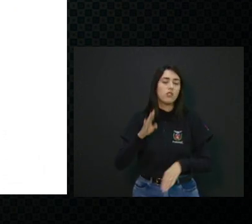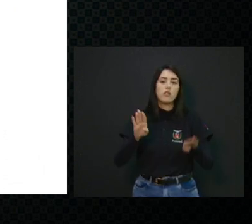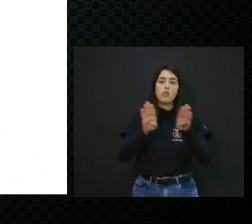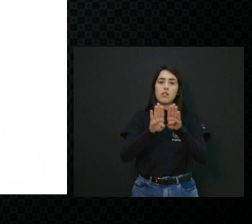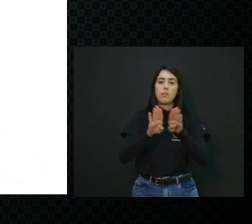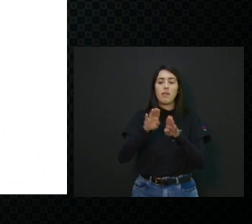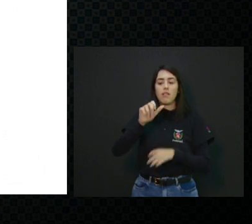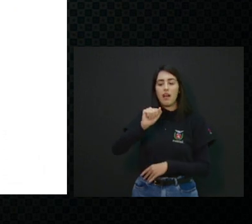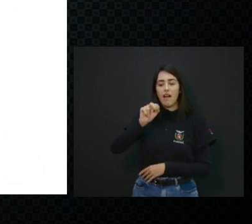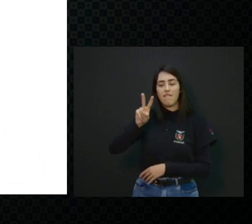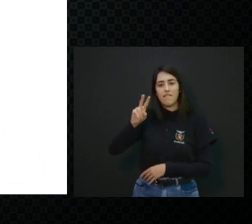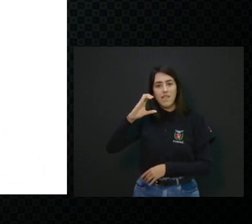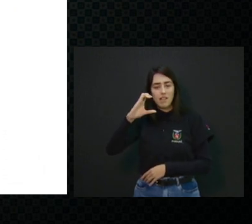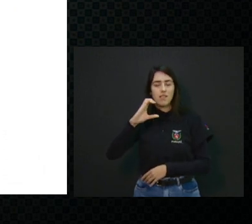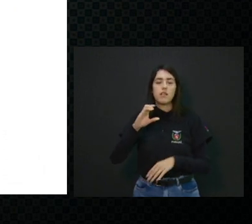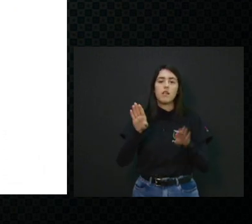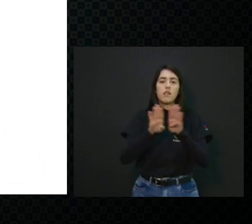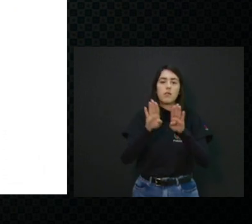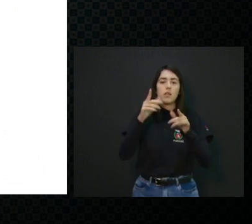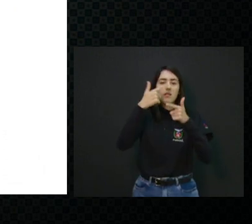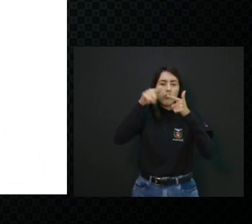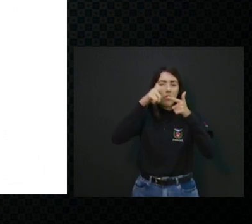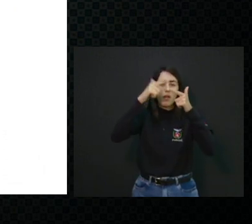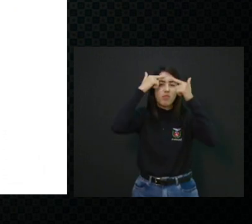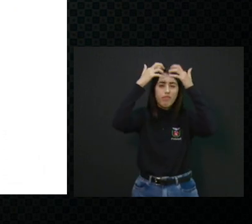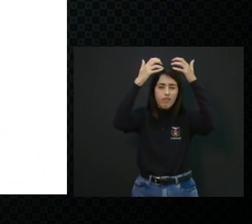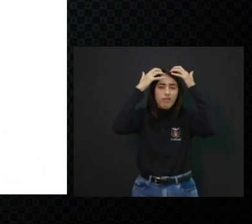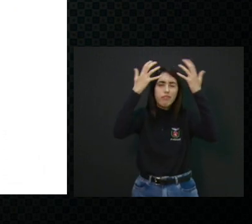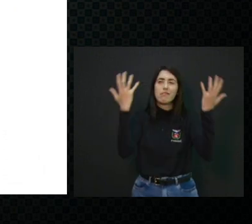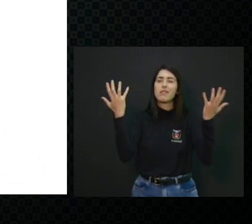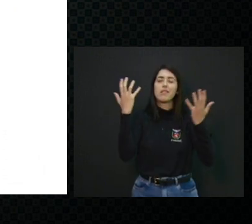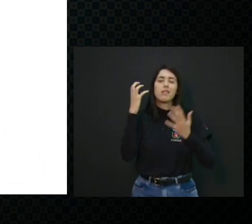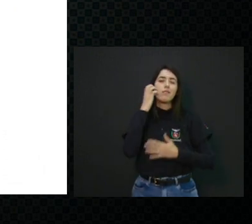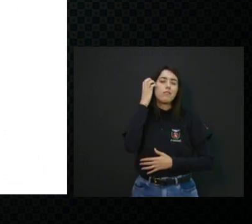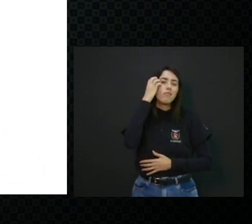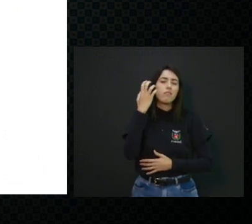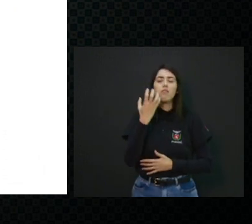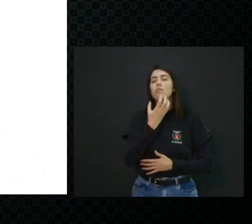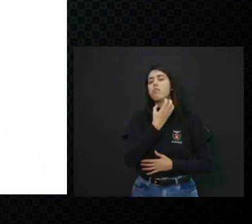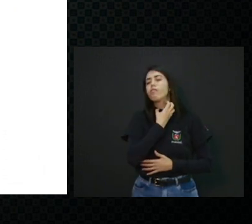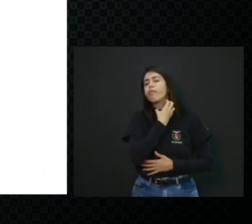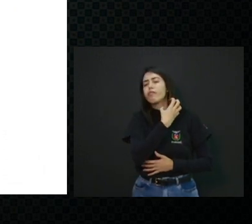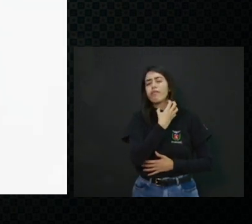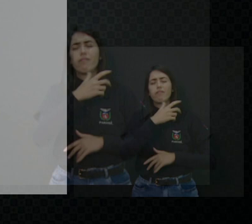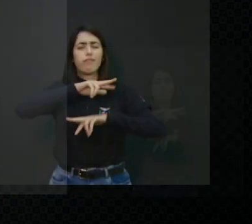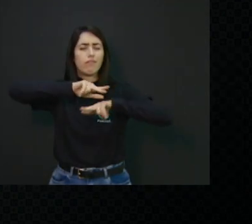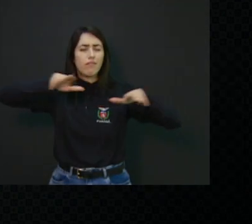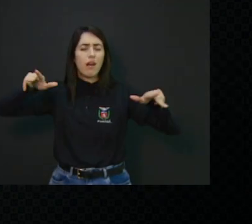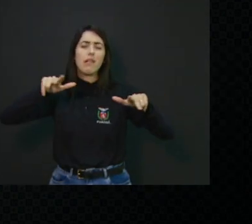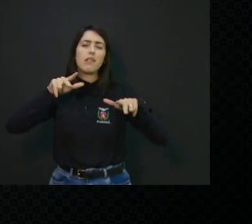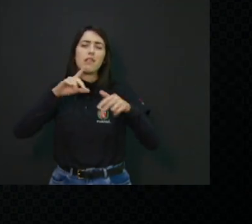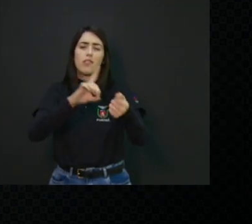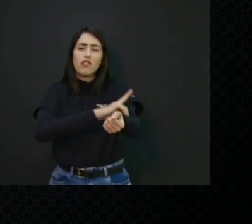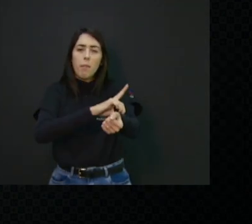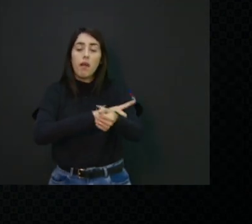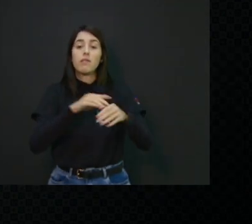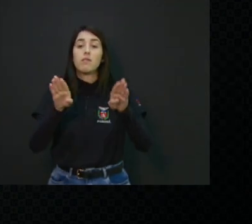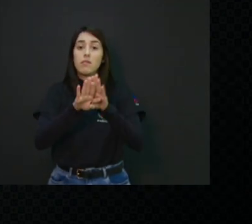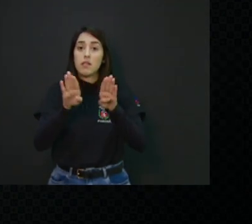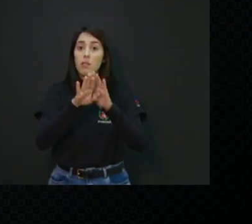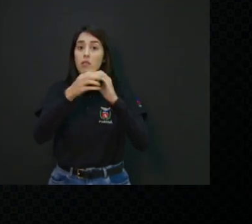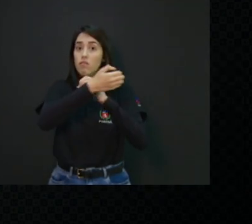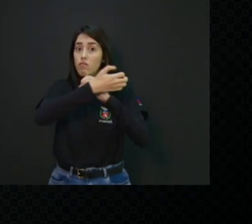AVC, trauma craniano, sarampo, cachumba, diabetes e a síndrome de Usher, né? A síndrome de Usher, não